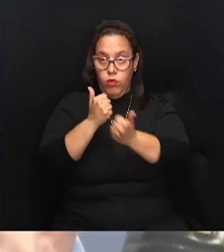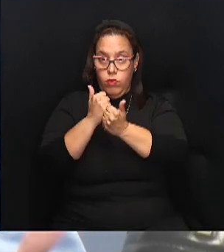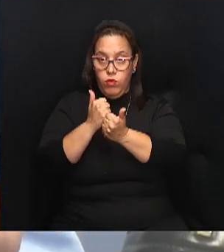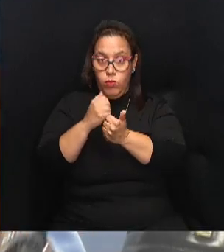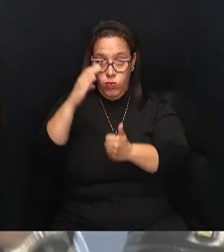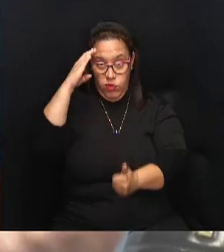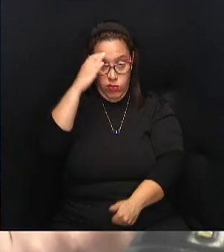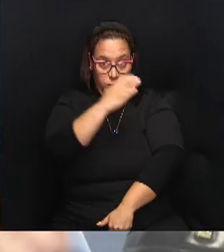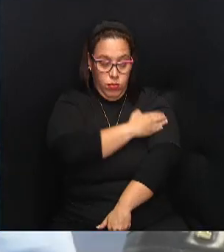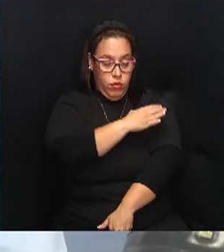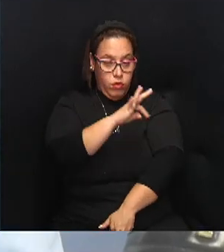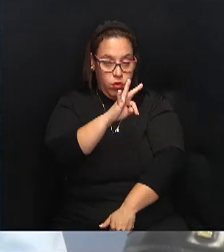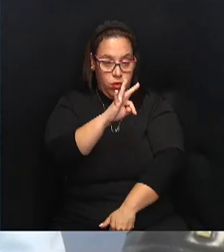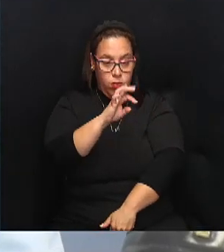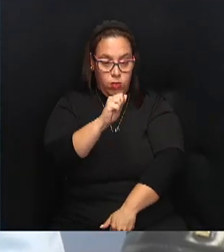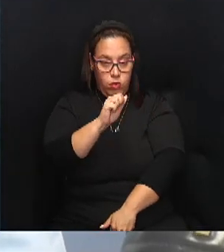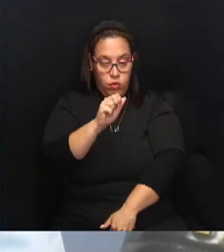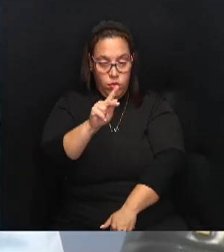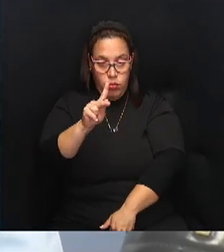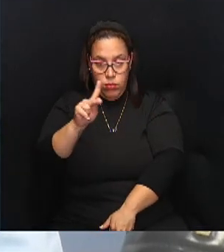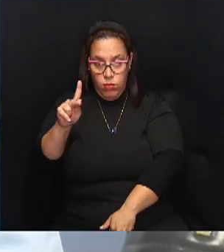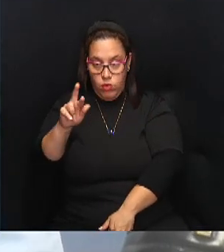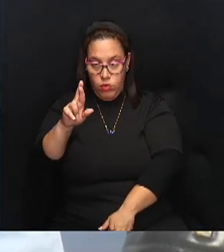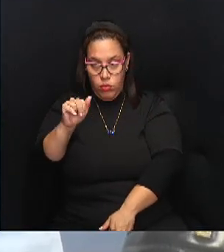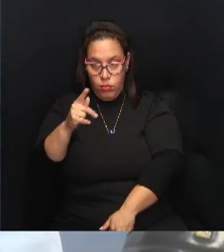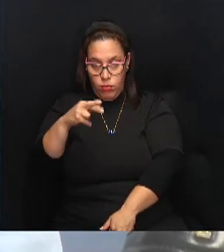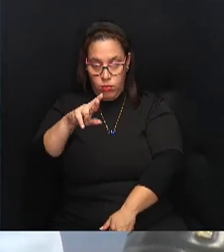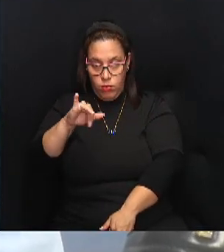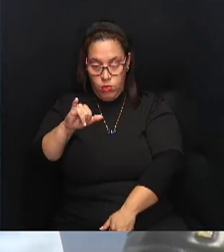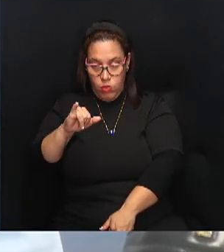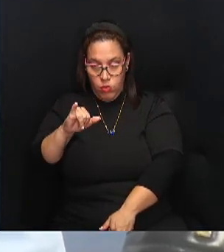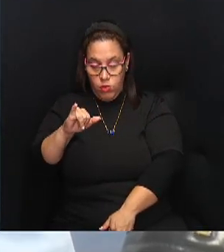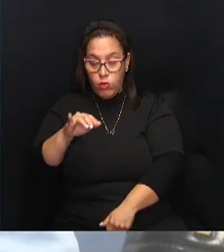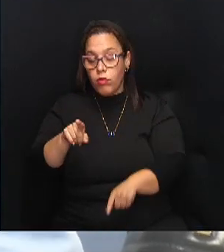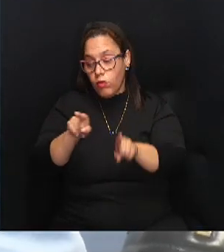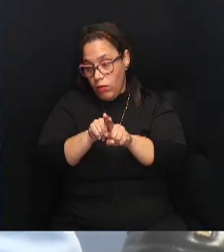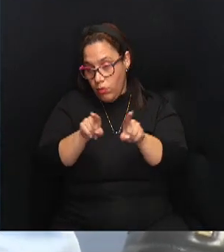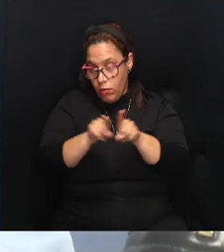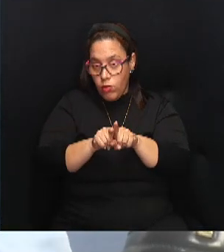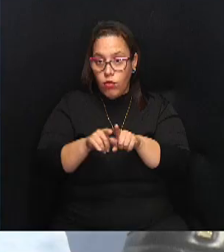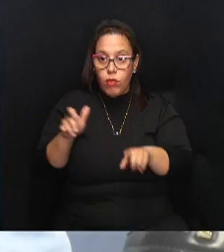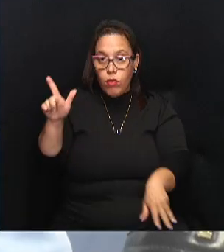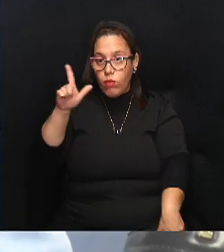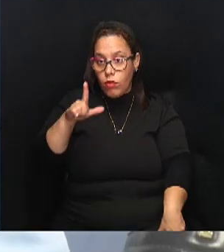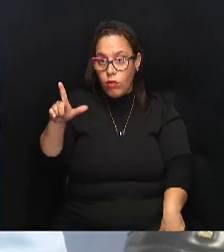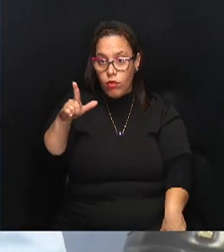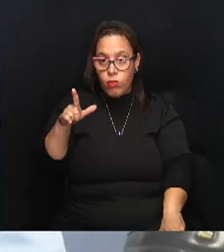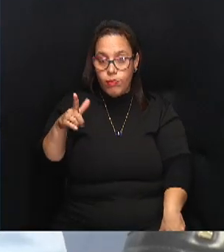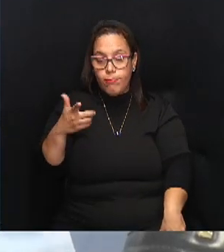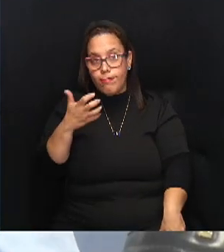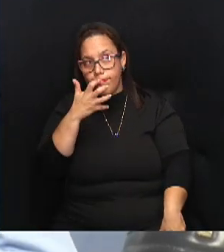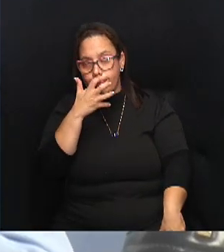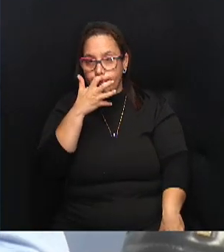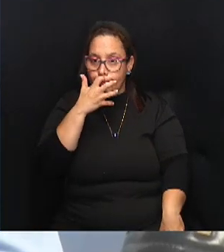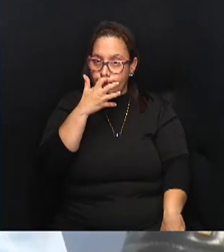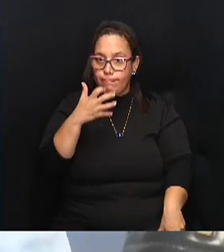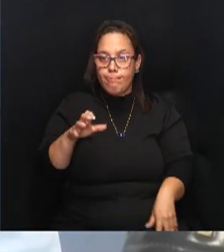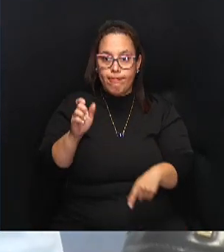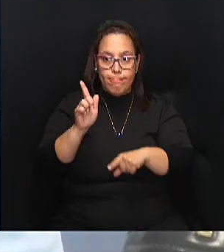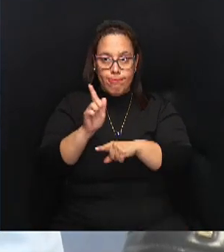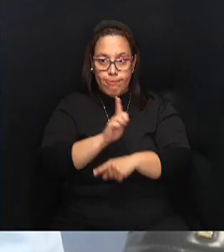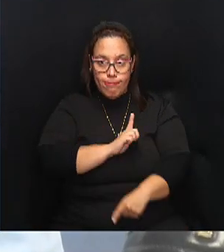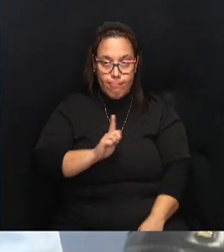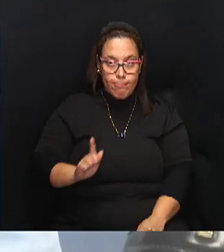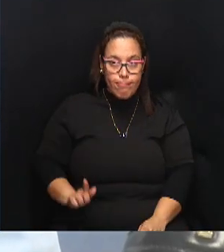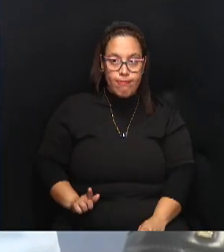comandante Takahashi, com o apoio da Polícia Militar, que também é evidente que tem trânsito dentro do governo do Estado, que tem trânsito do